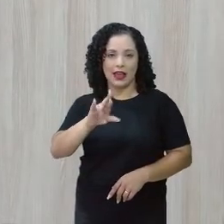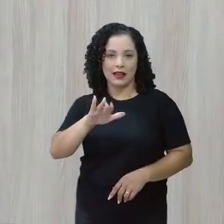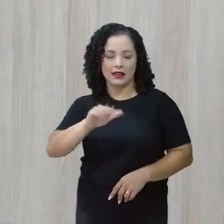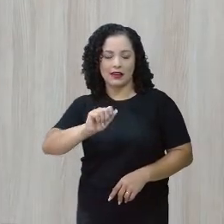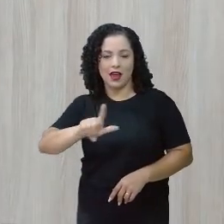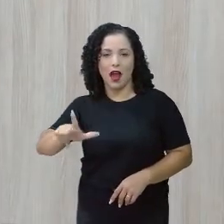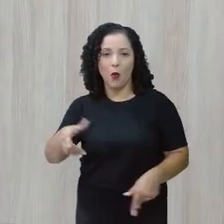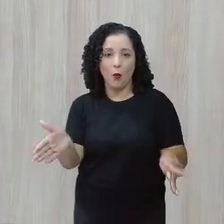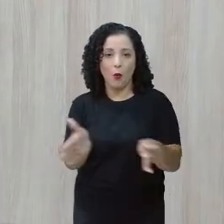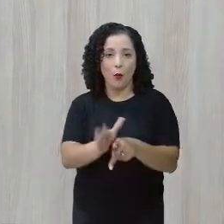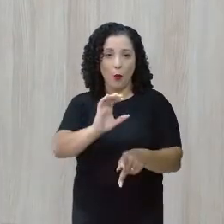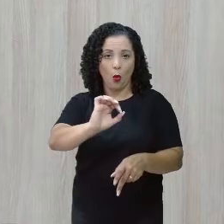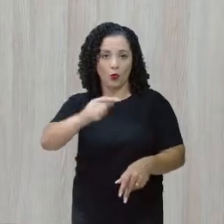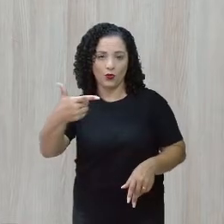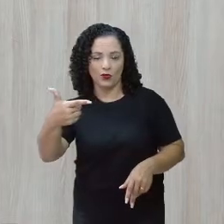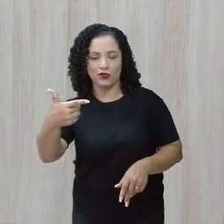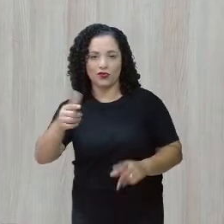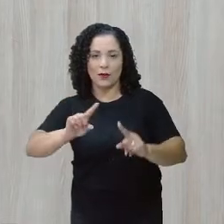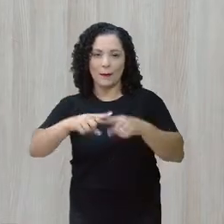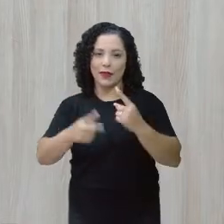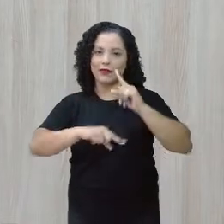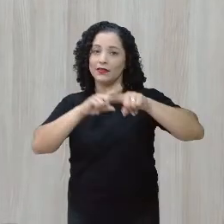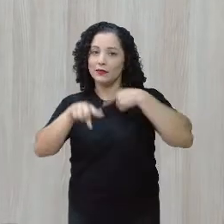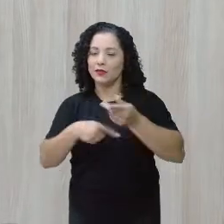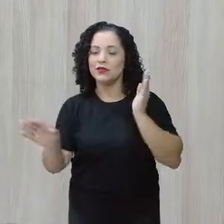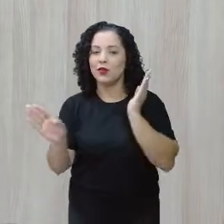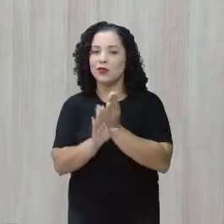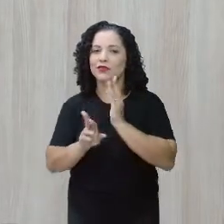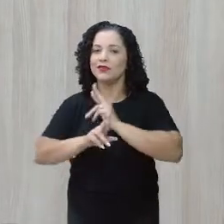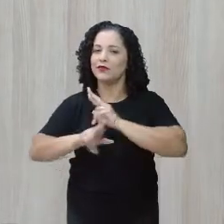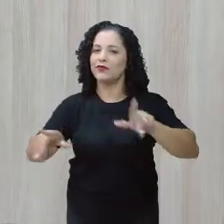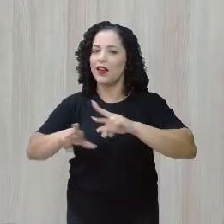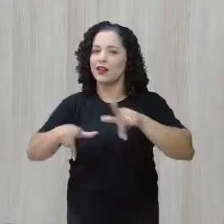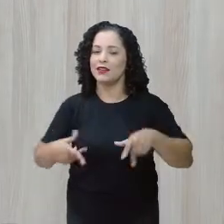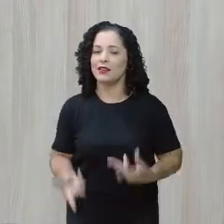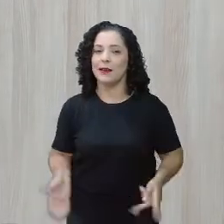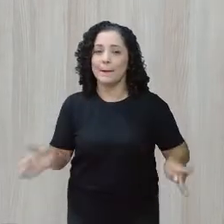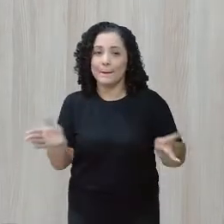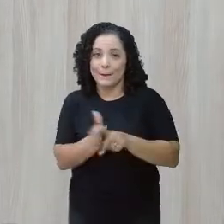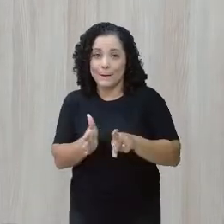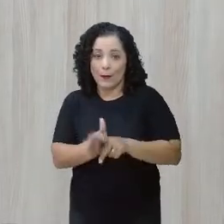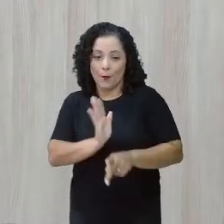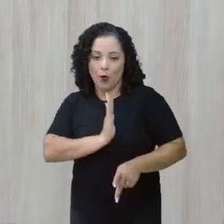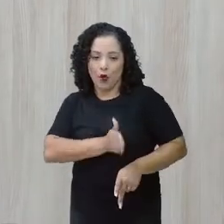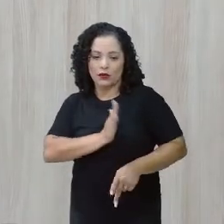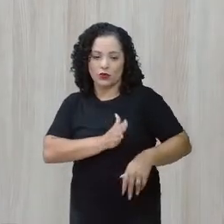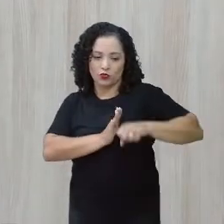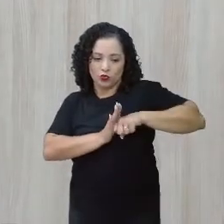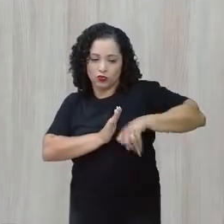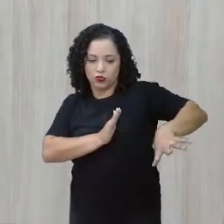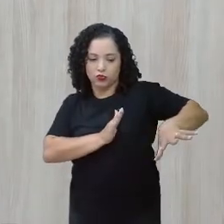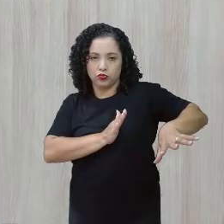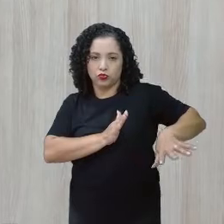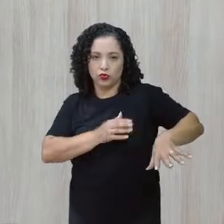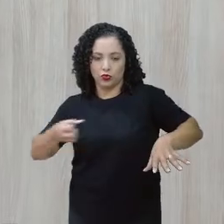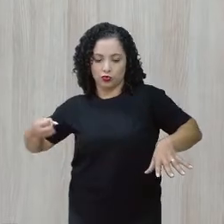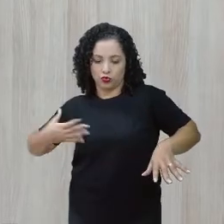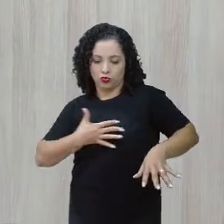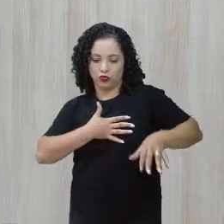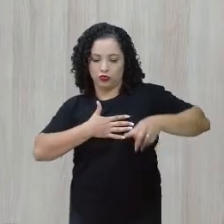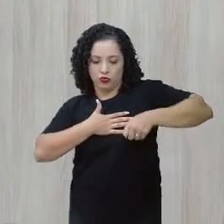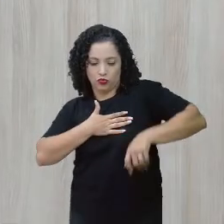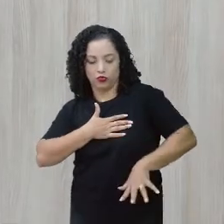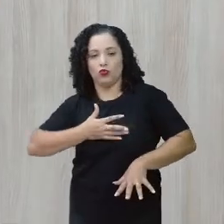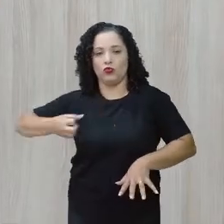a gente vai ver depois que não, porque aí são vasos que saem do coração e vasos que chegam ao coração. Então, aí, nas artérias,